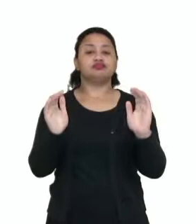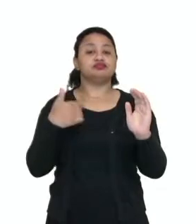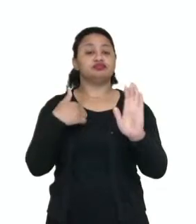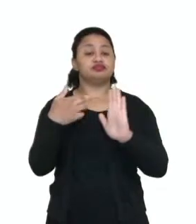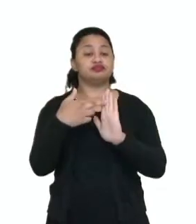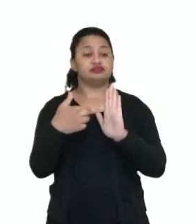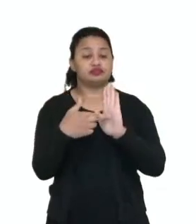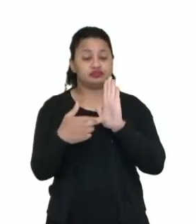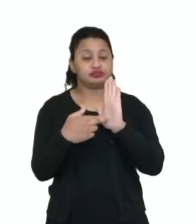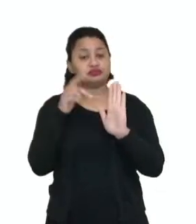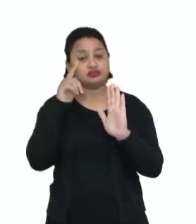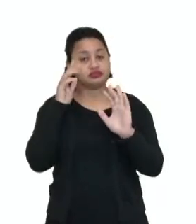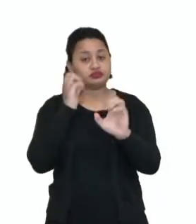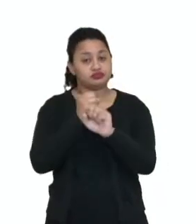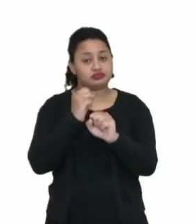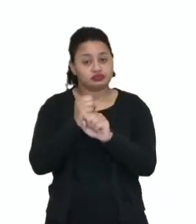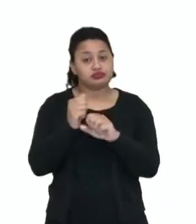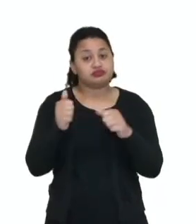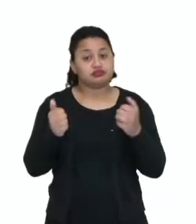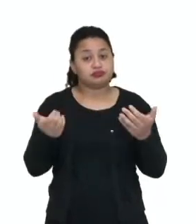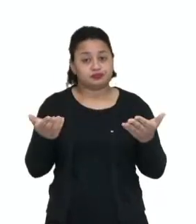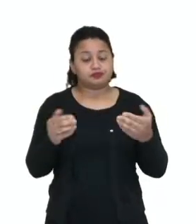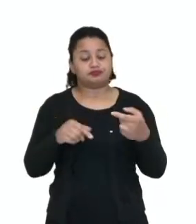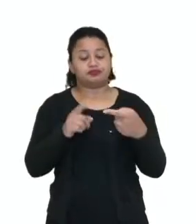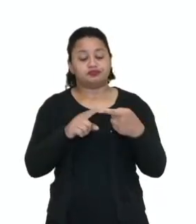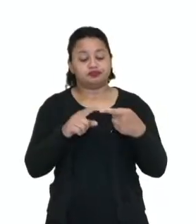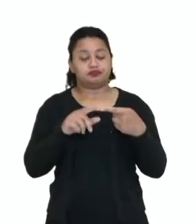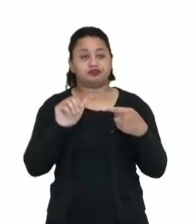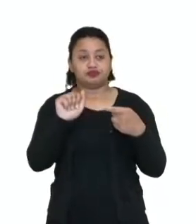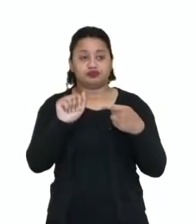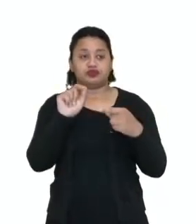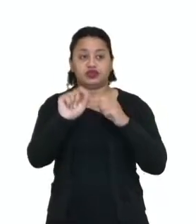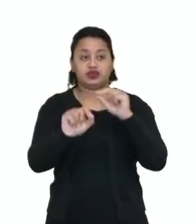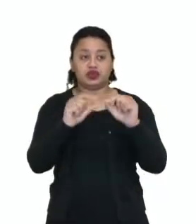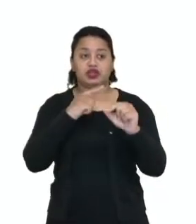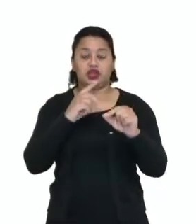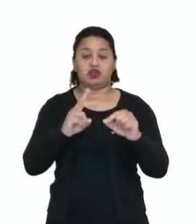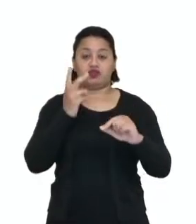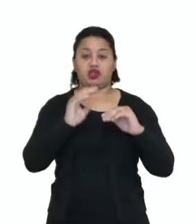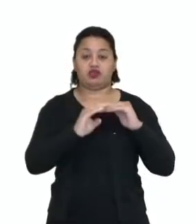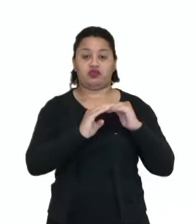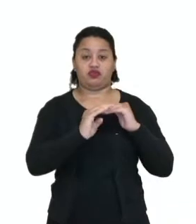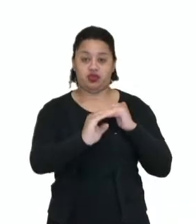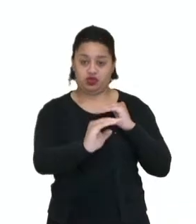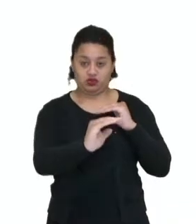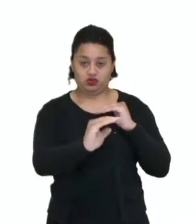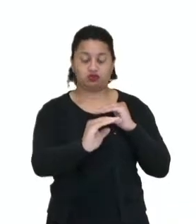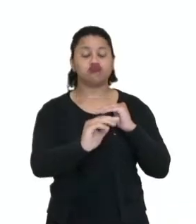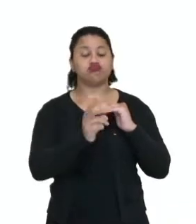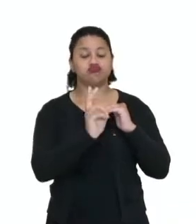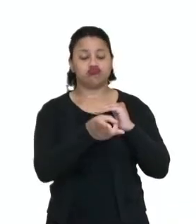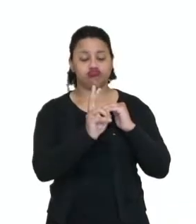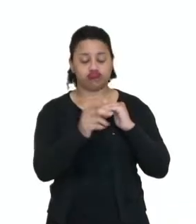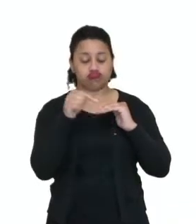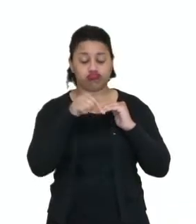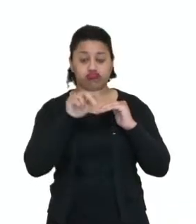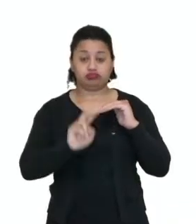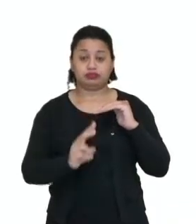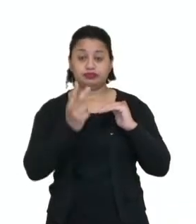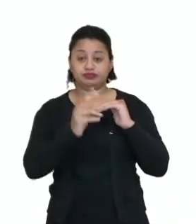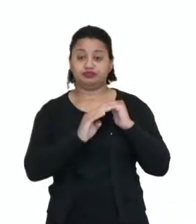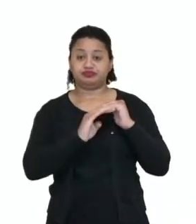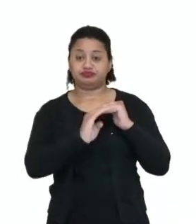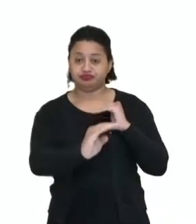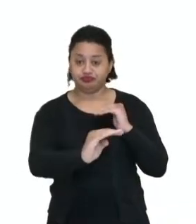se calcular é isso aqui. Plano A cobra o valor fixo, ou seja, sempre vai ter esse